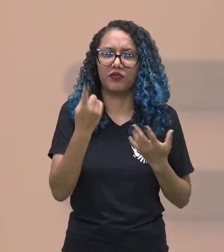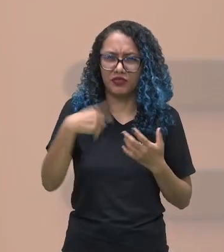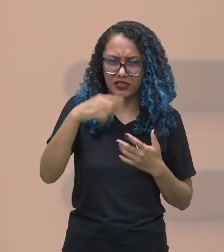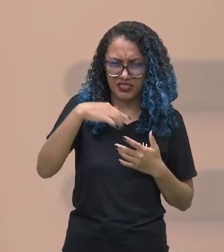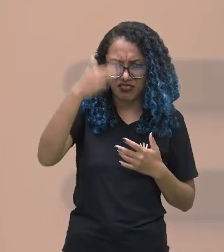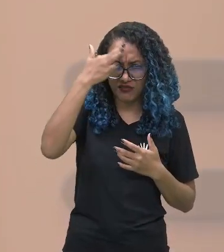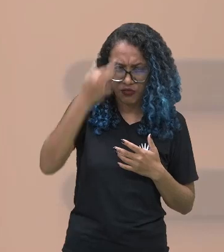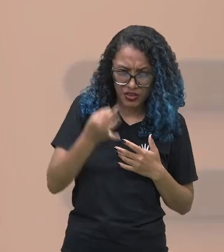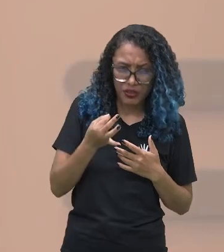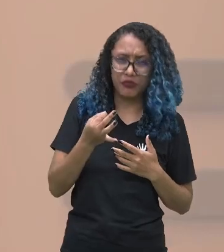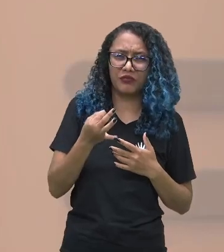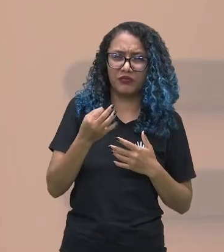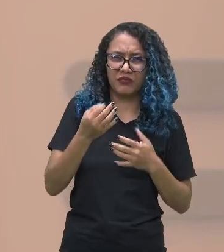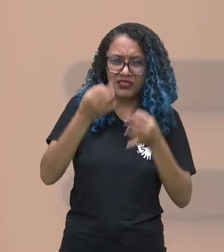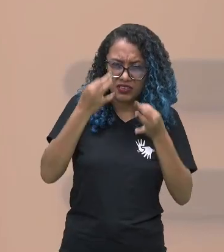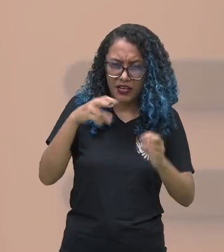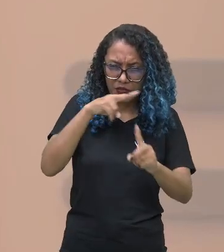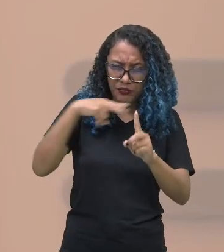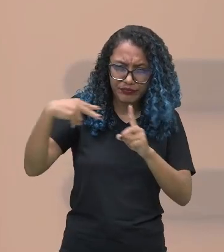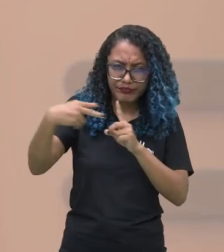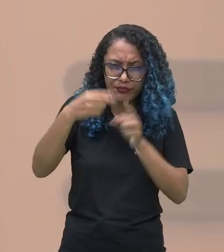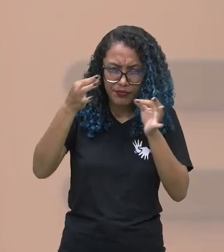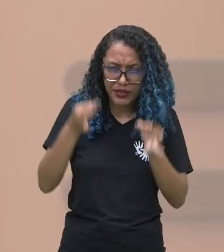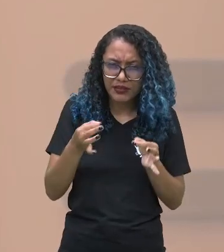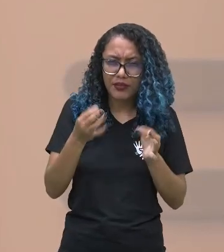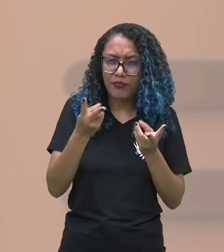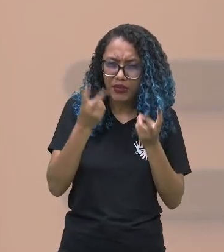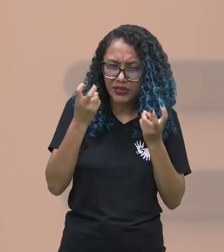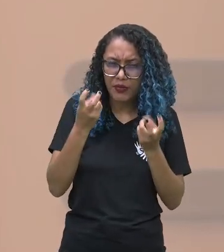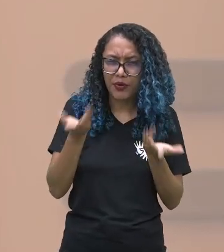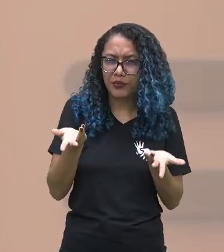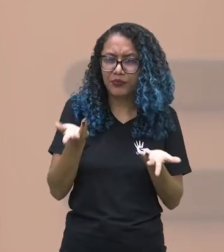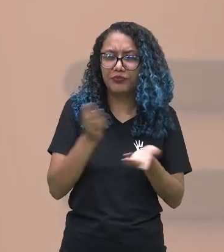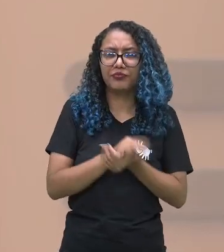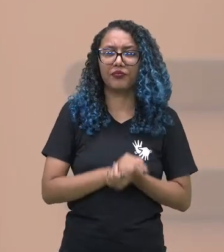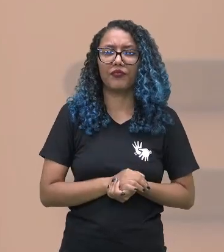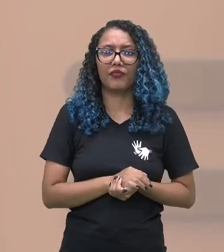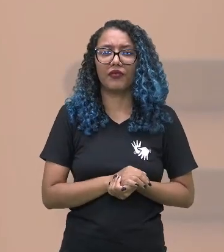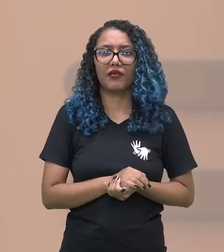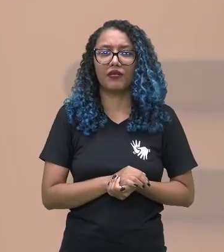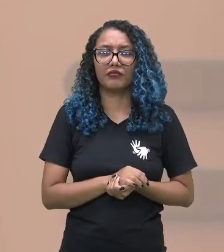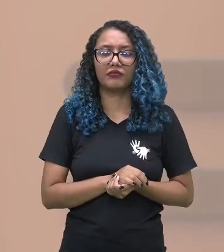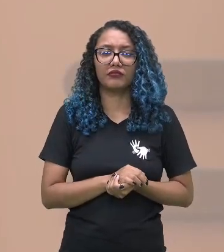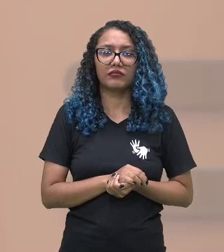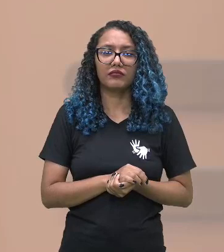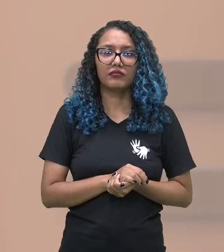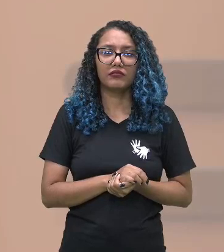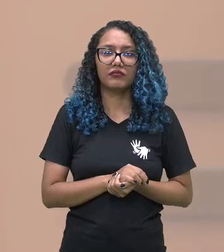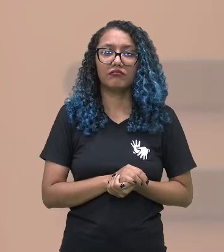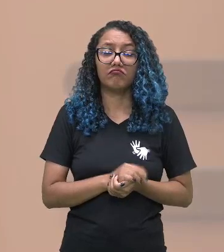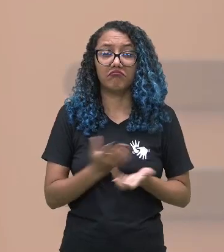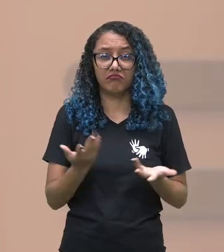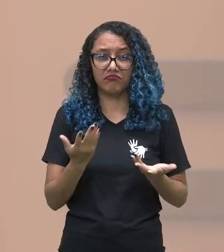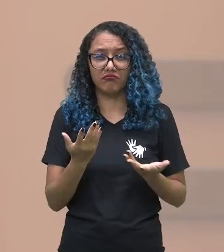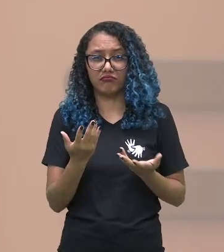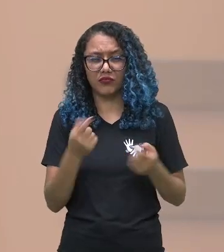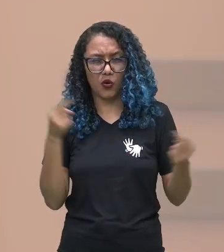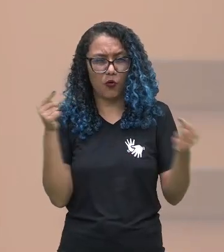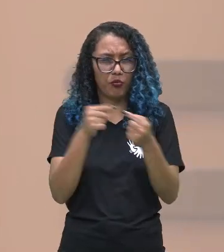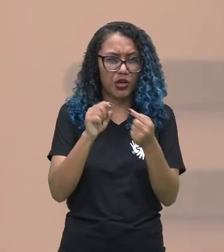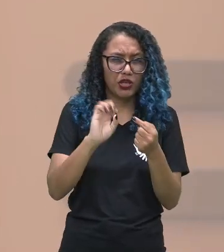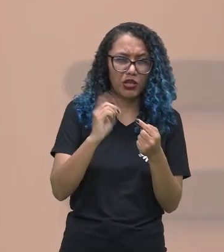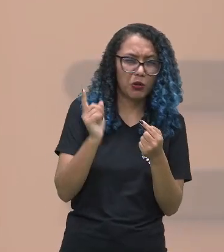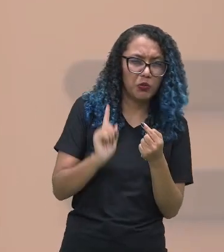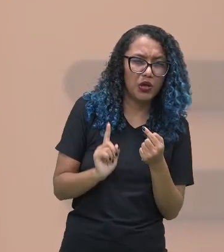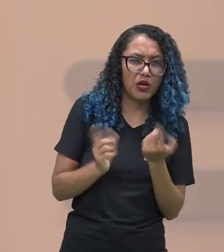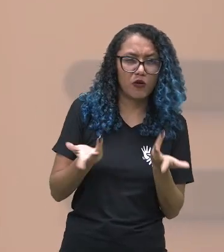bem essa percepção de Caio Prado Júnior? Será que é assim mesmo? Ou então foi assim? O que o